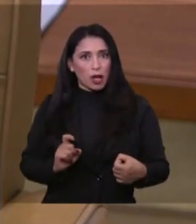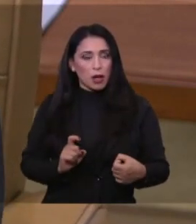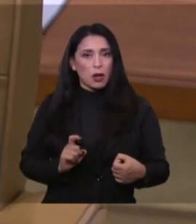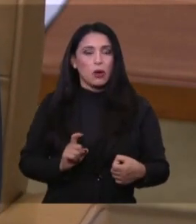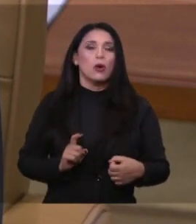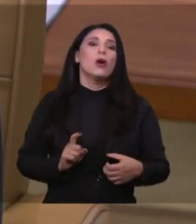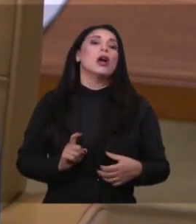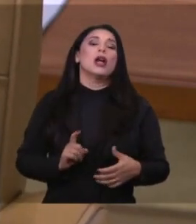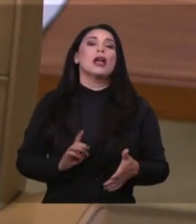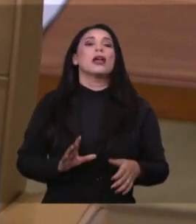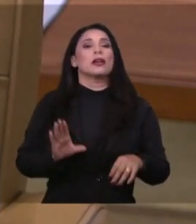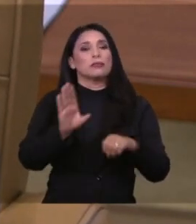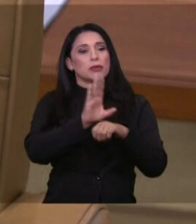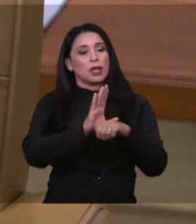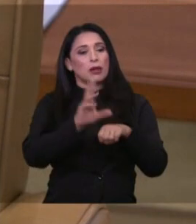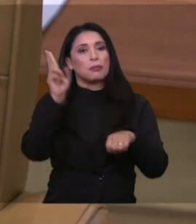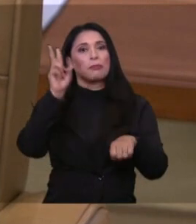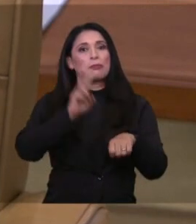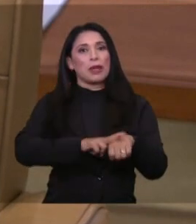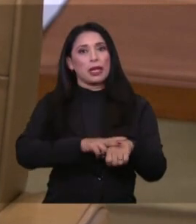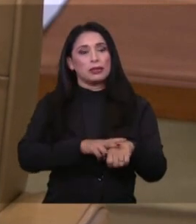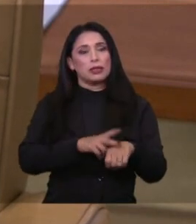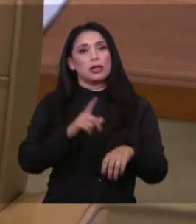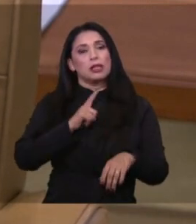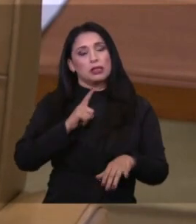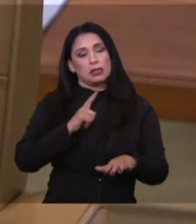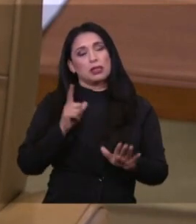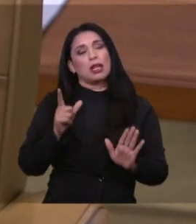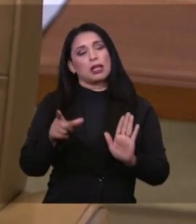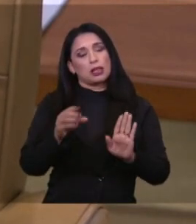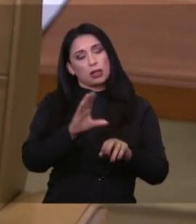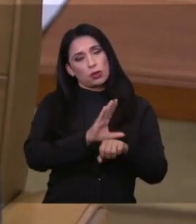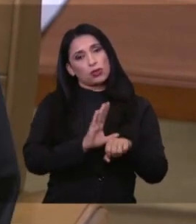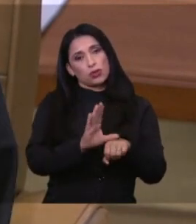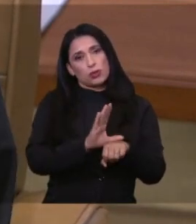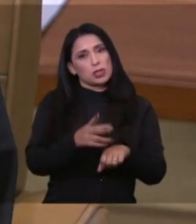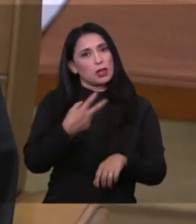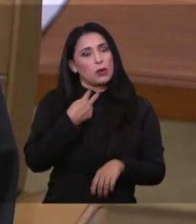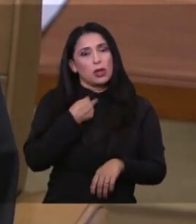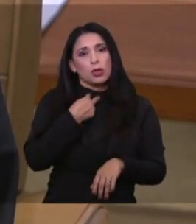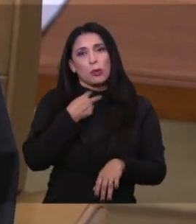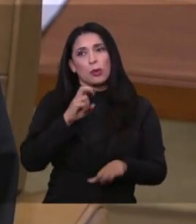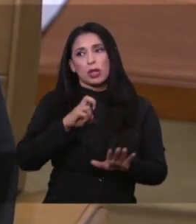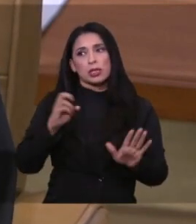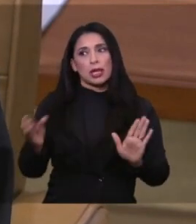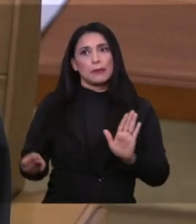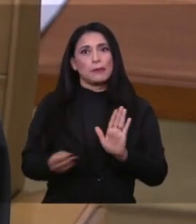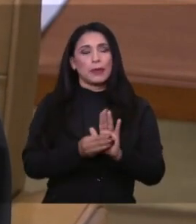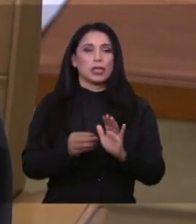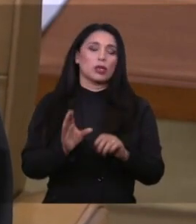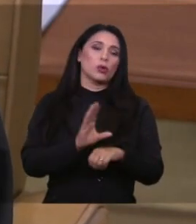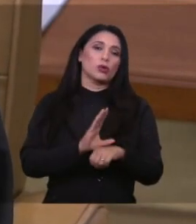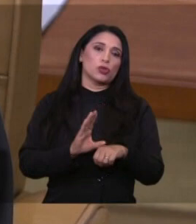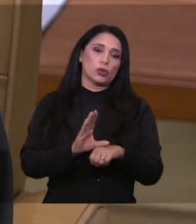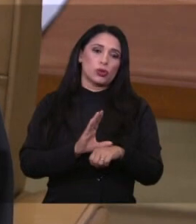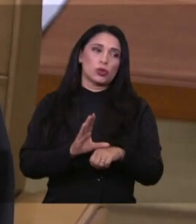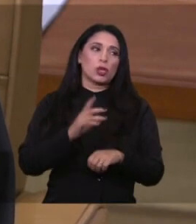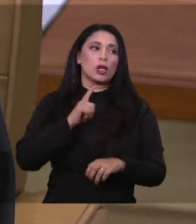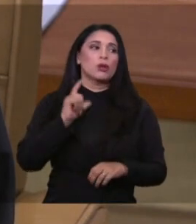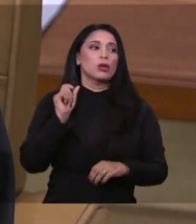artigo 60, parágrafo 4, 3 da Constituição, e não pode ser objeto de emenda constitucional que